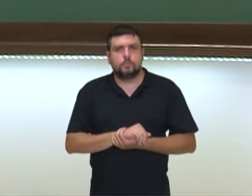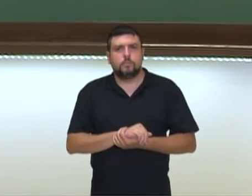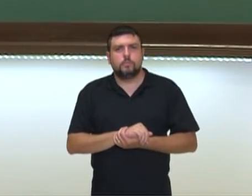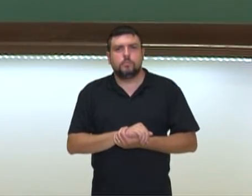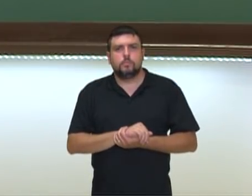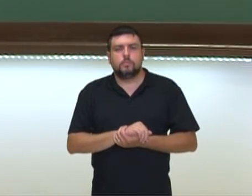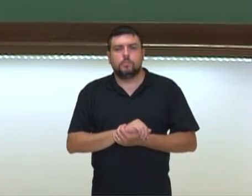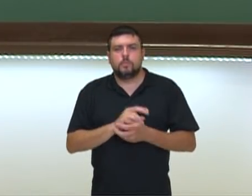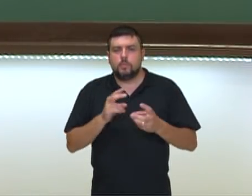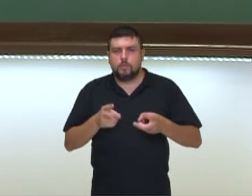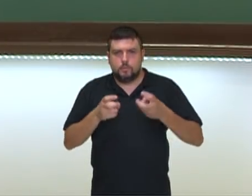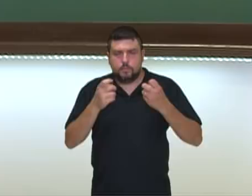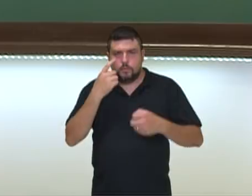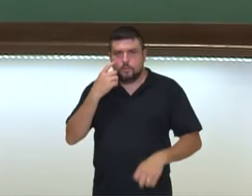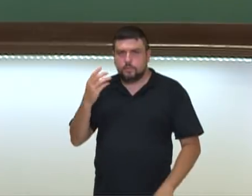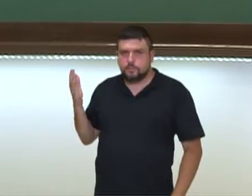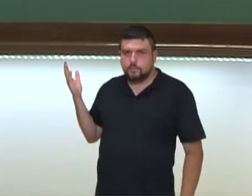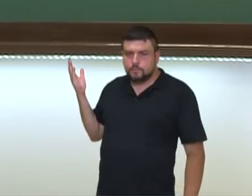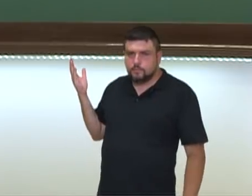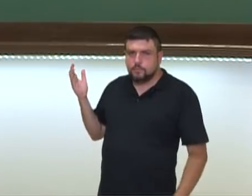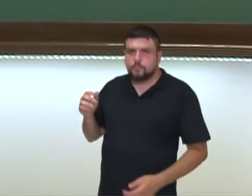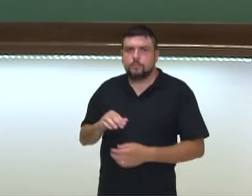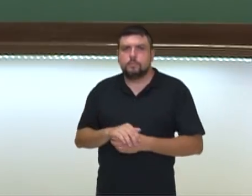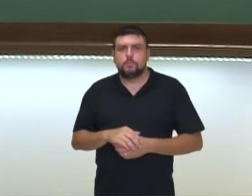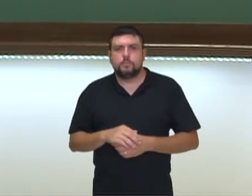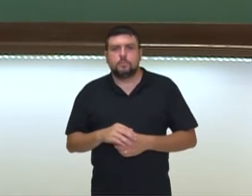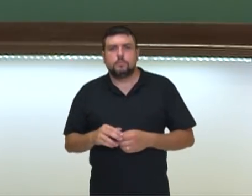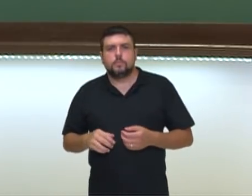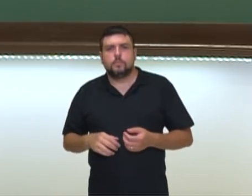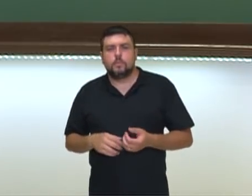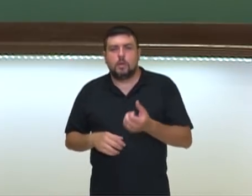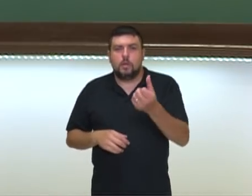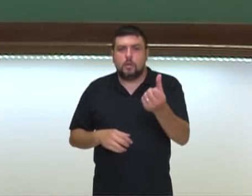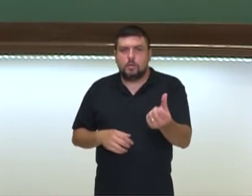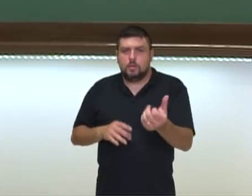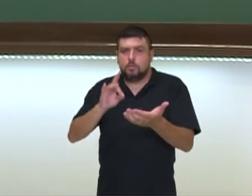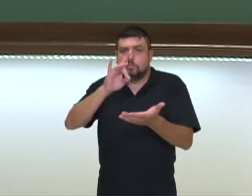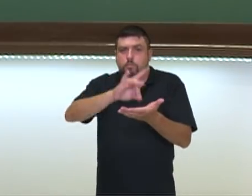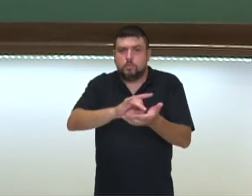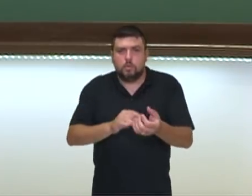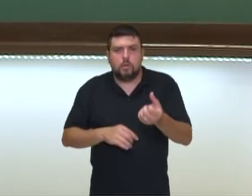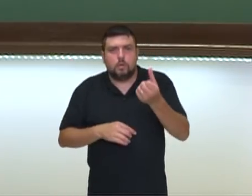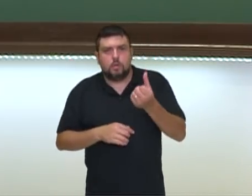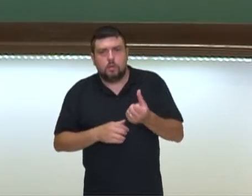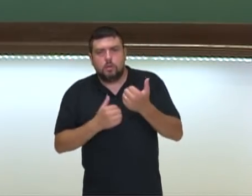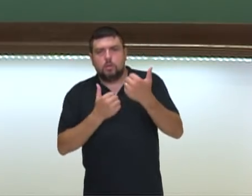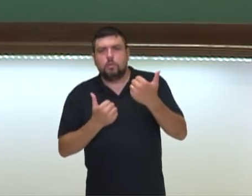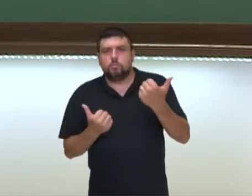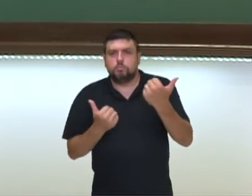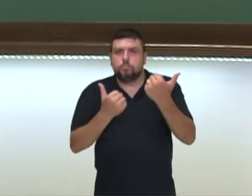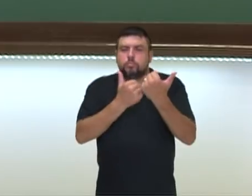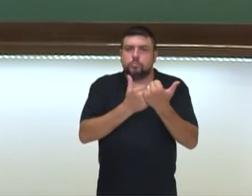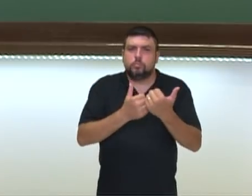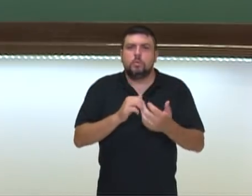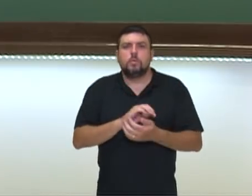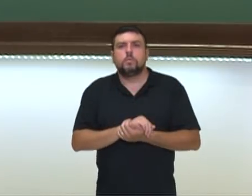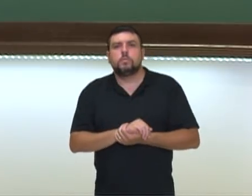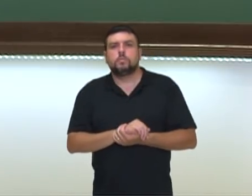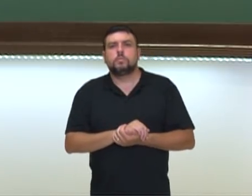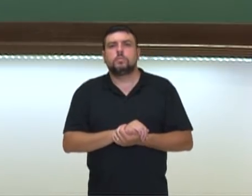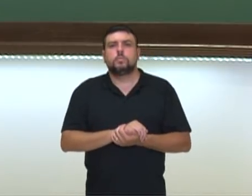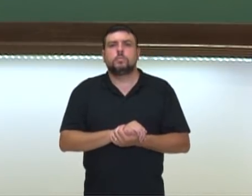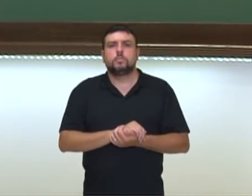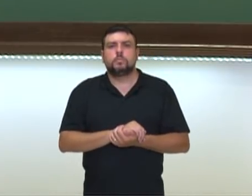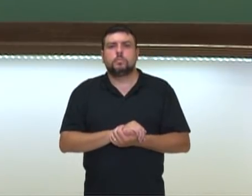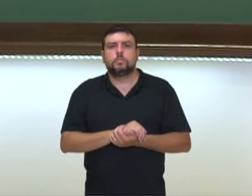visualizar aqui os jogadores, então são 6 jogadores titulares, 6 reservas, e dentro dos jogadores temos um que é o líbero, que tem uma função específica dentro de